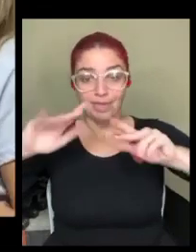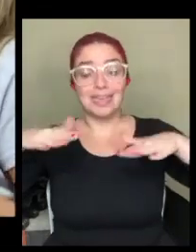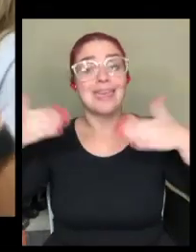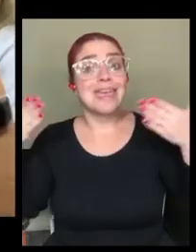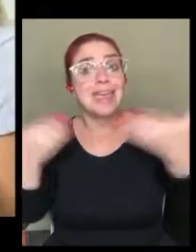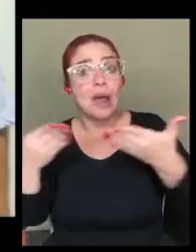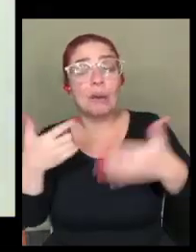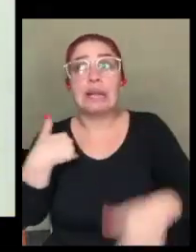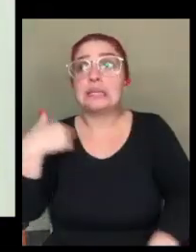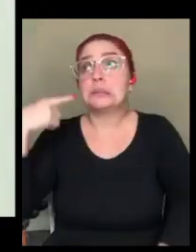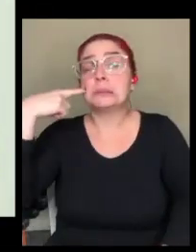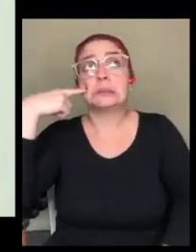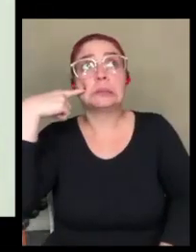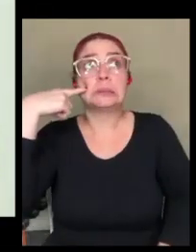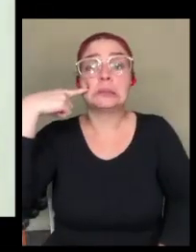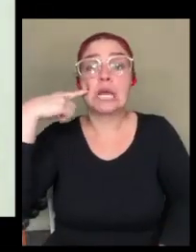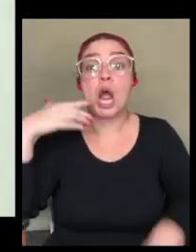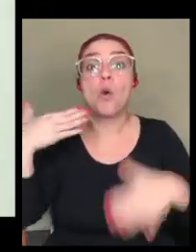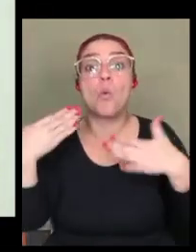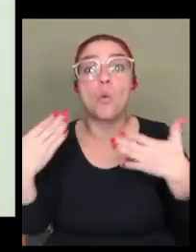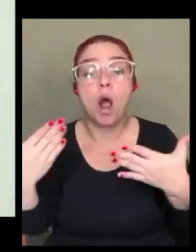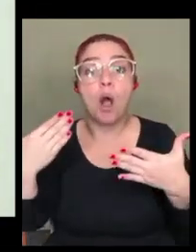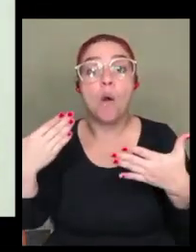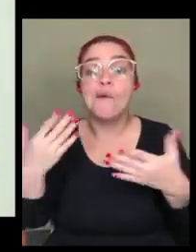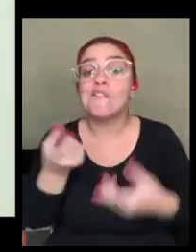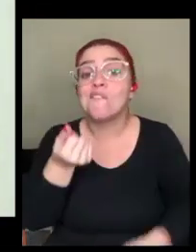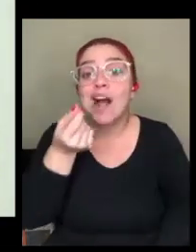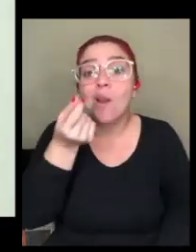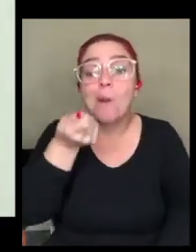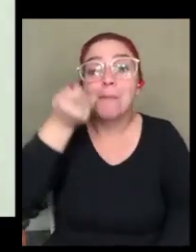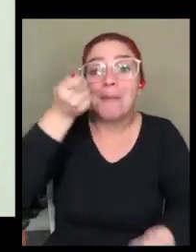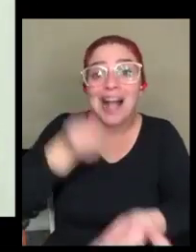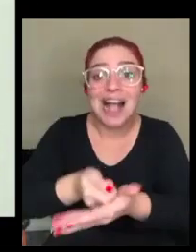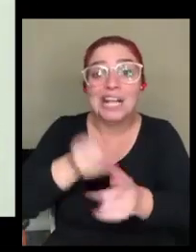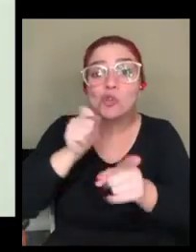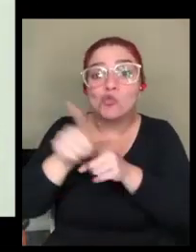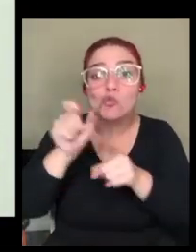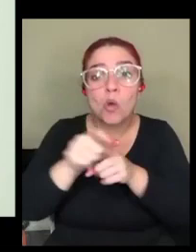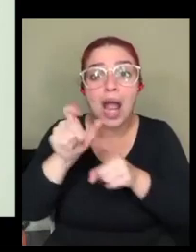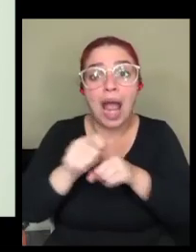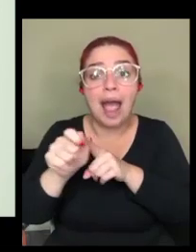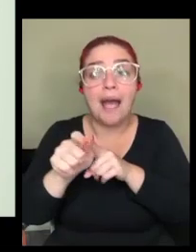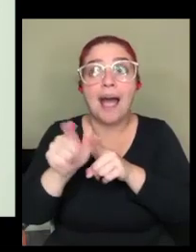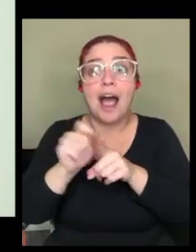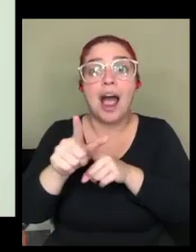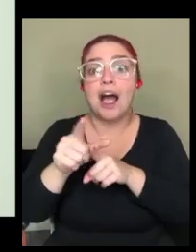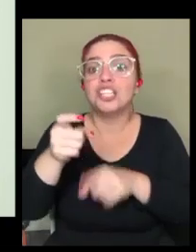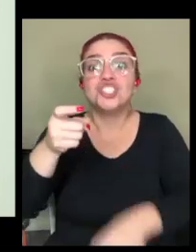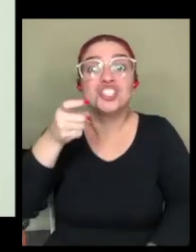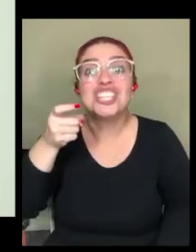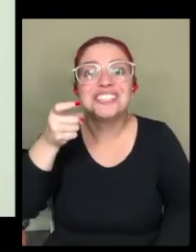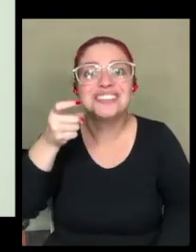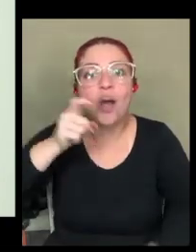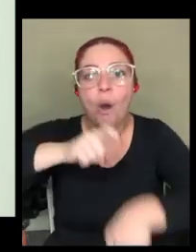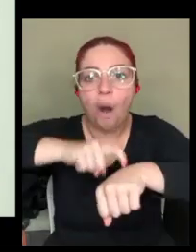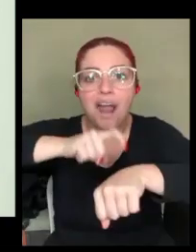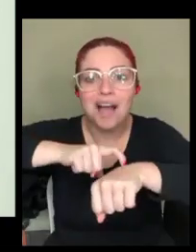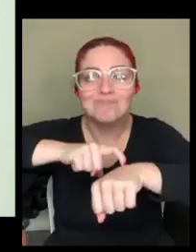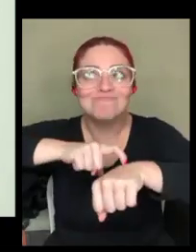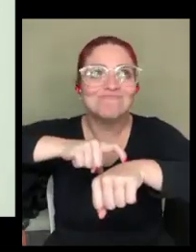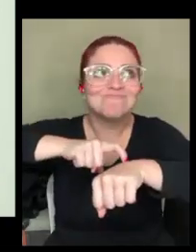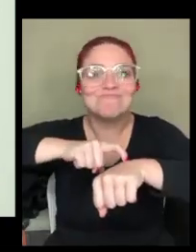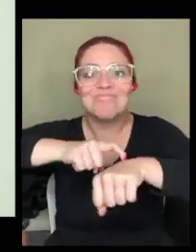horas. E agora, se eu falasse para você, qual é o valor que a pessoa deve pagar se ela alugar essa bicicleta por X